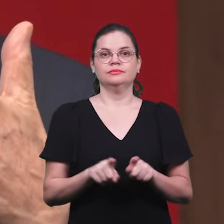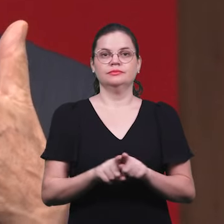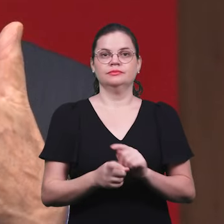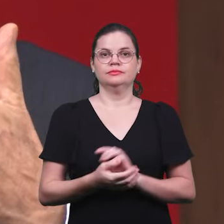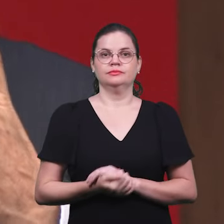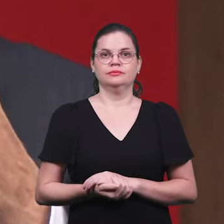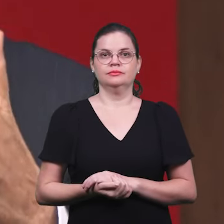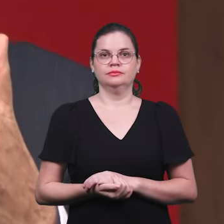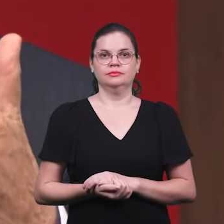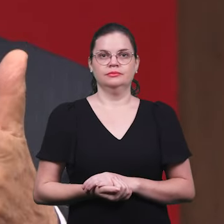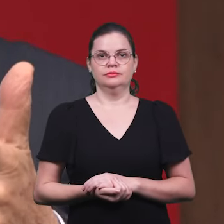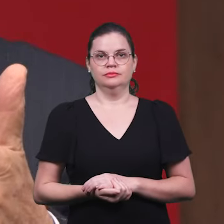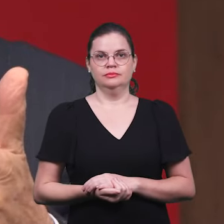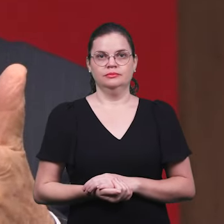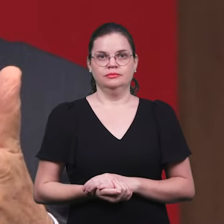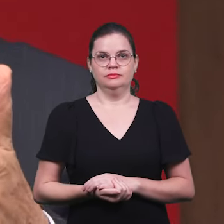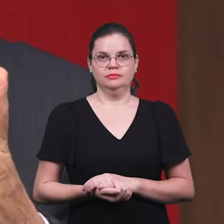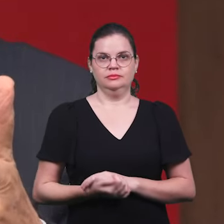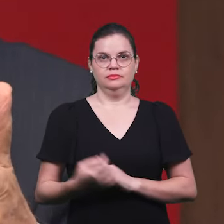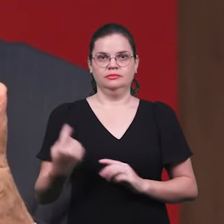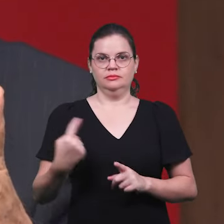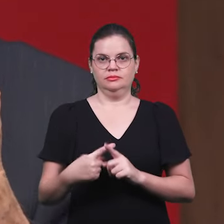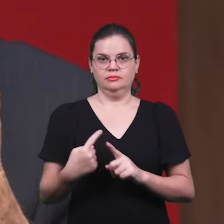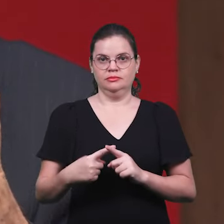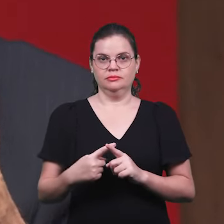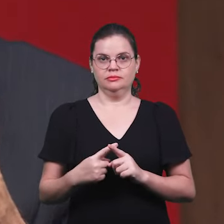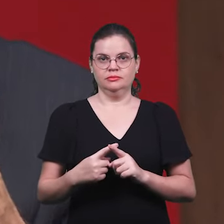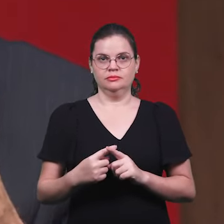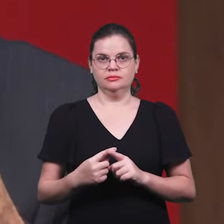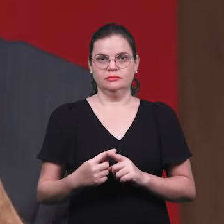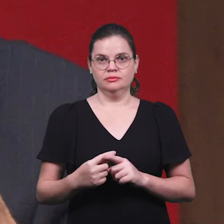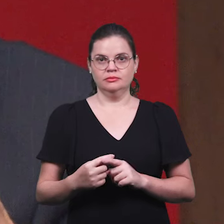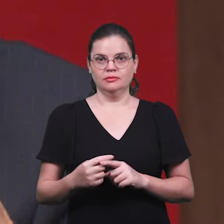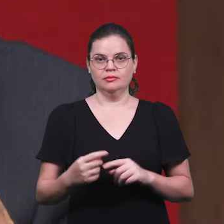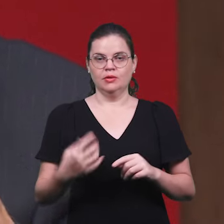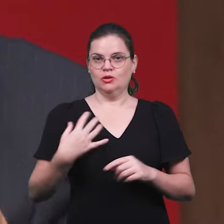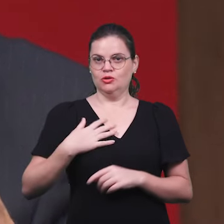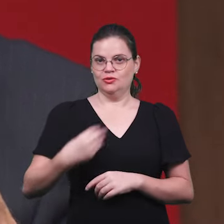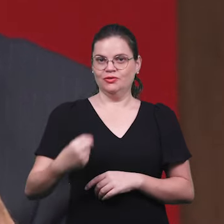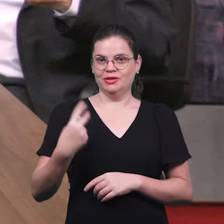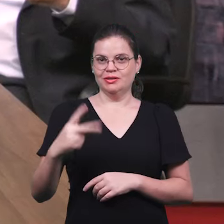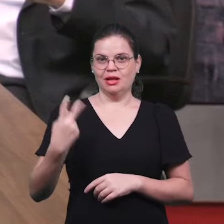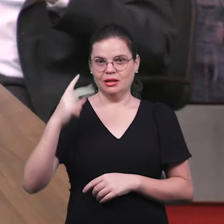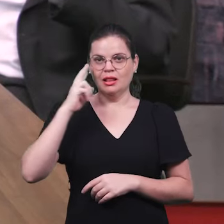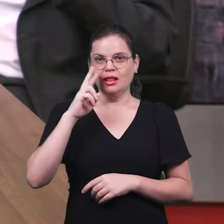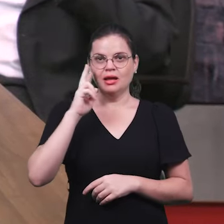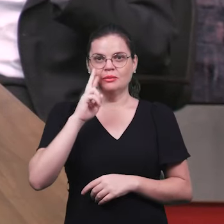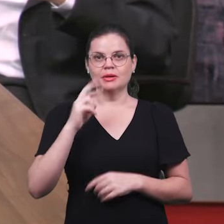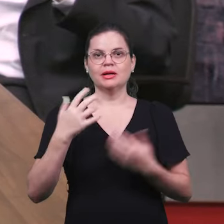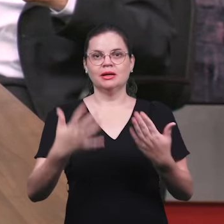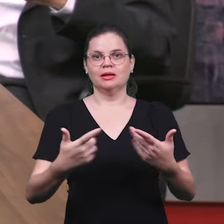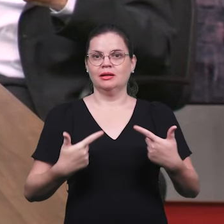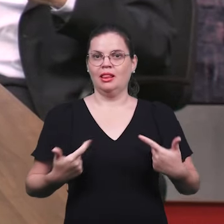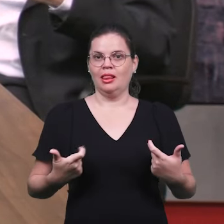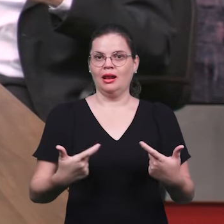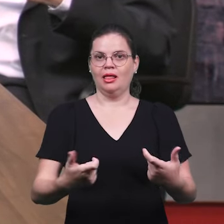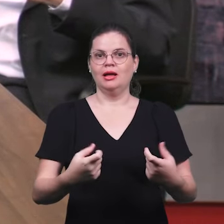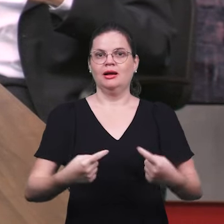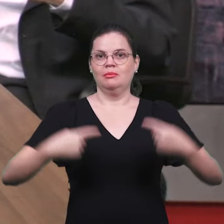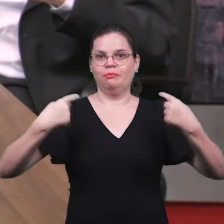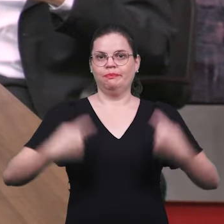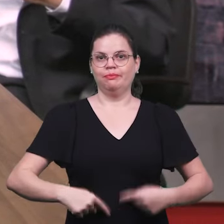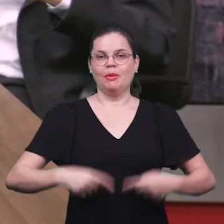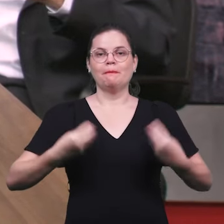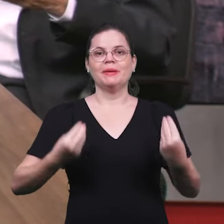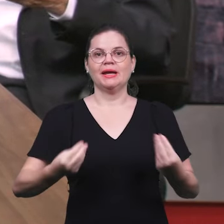nessa batalha que houve, porque todos os 2 queriam ser imperador único, não é? A batalha pelo poder, né? A